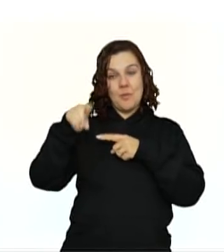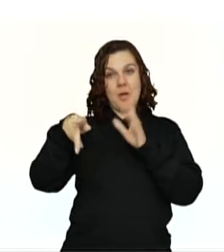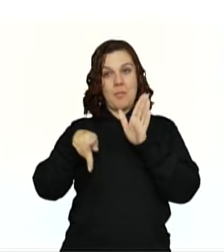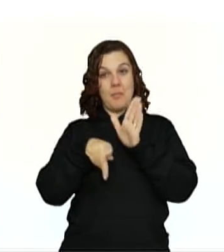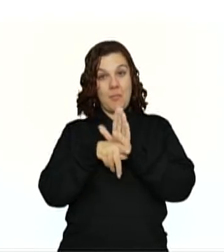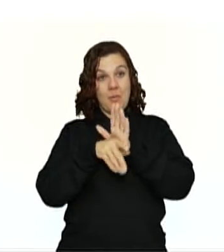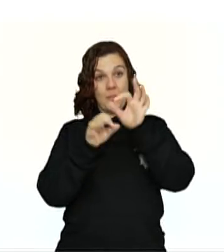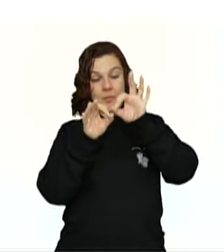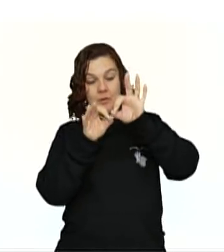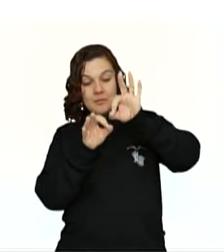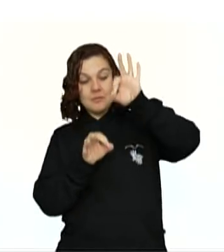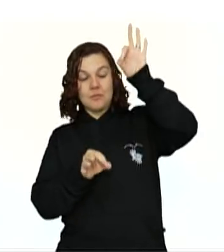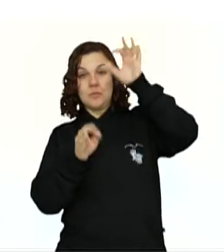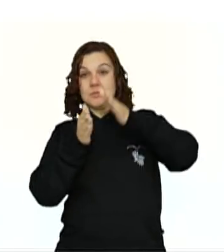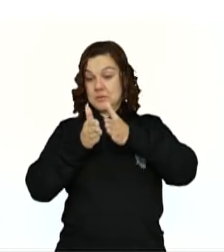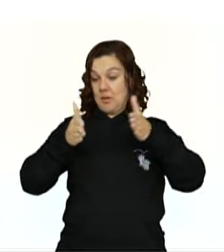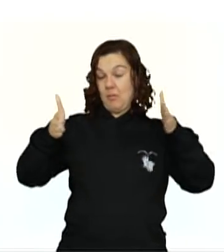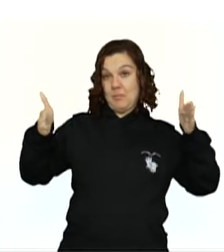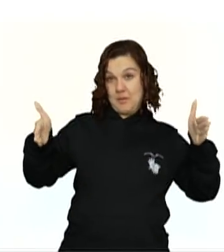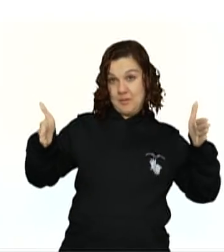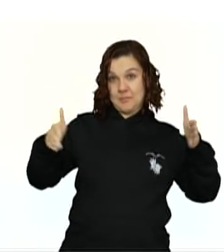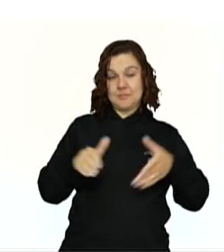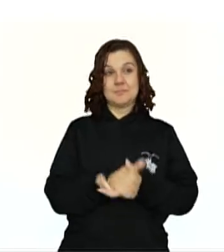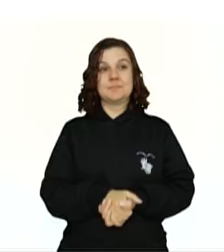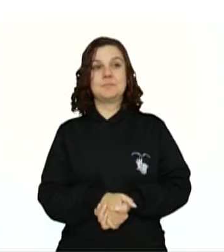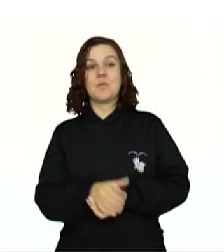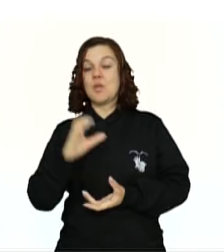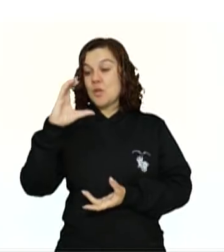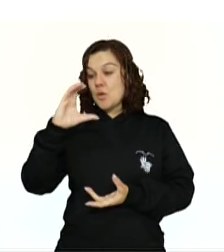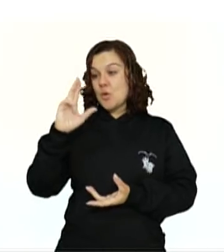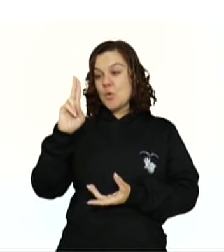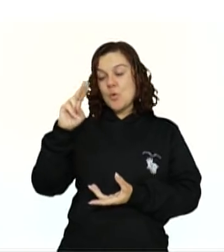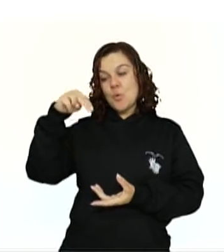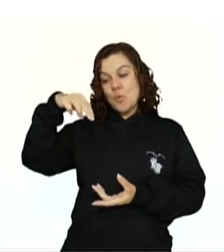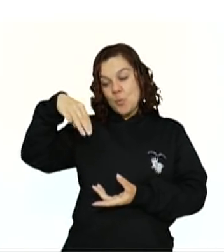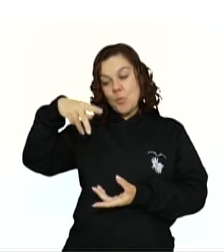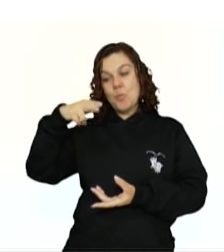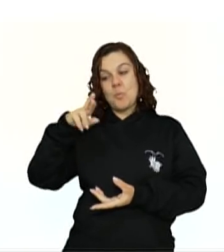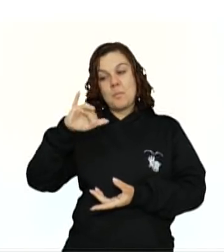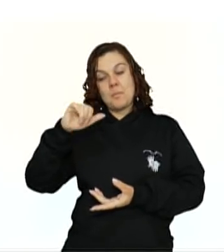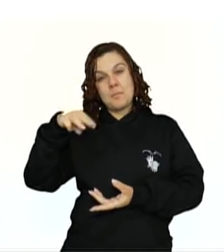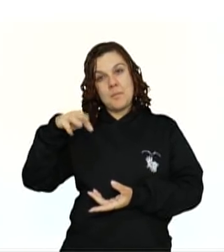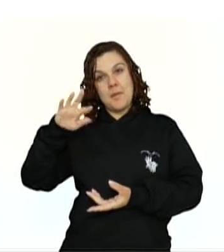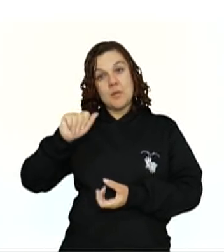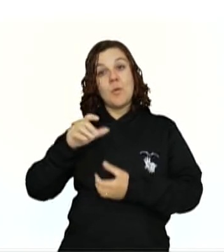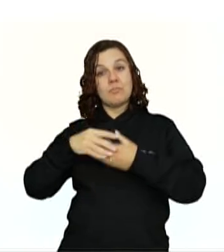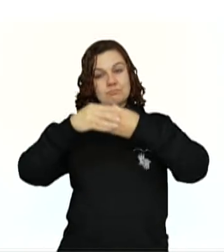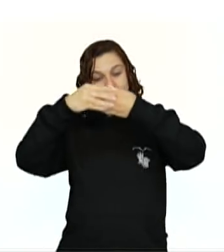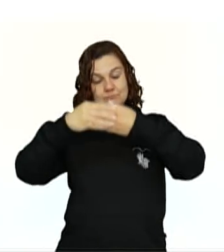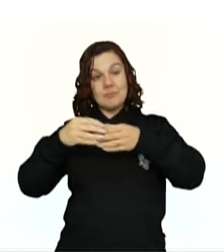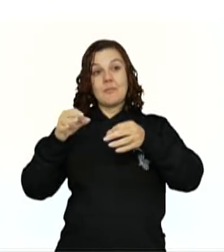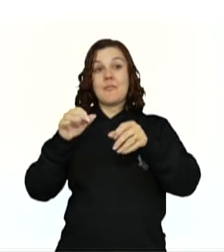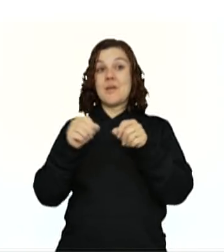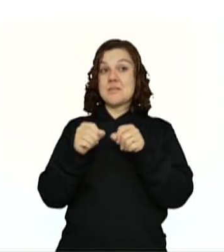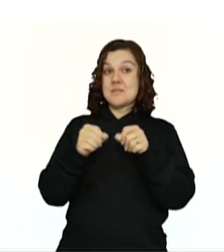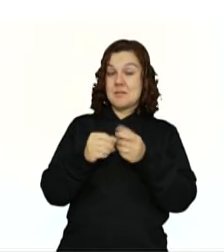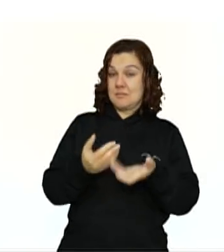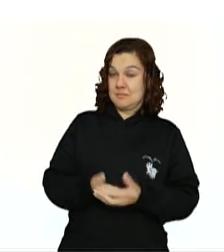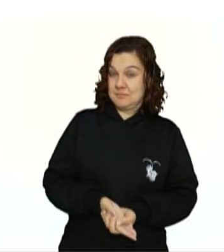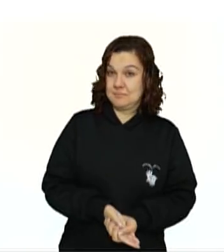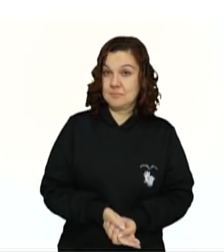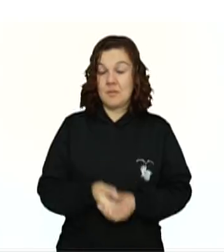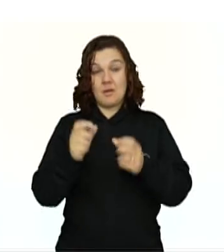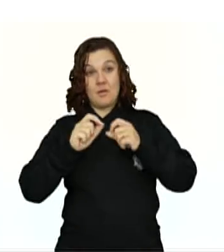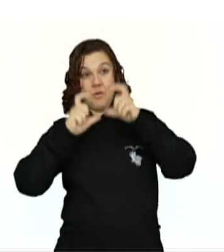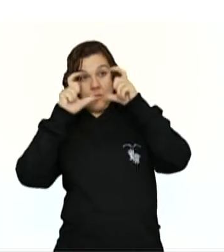comprimento. Altura ou tamanho. Cumprimento, o ato de cumprir, um gesto,